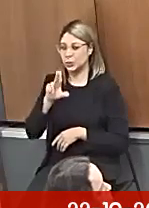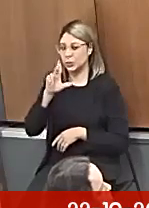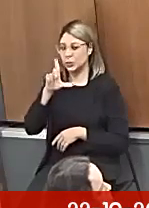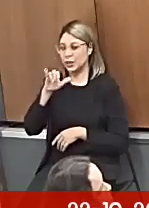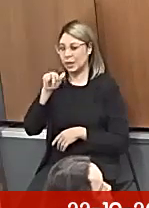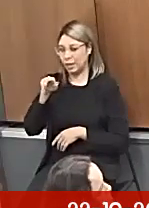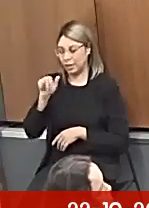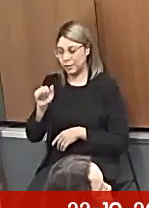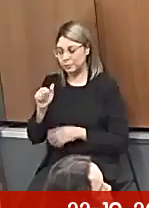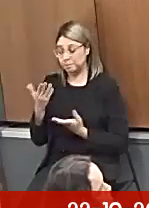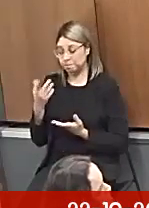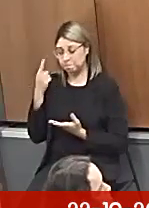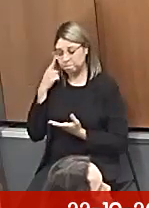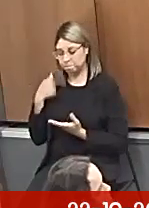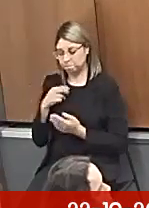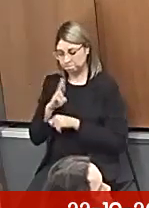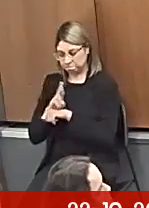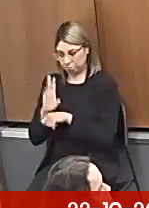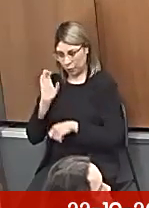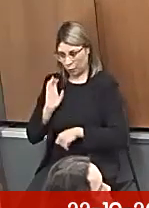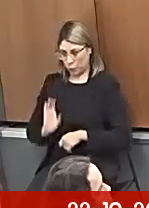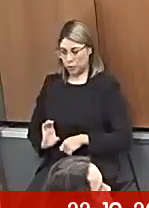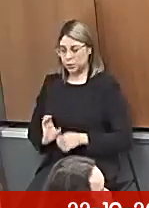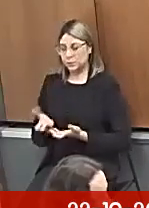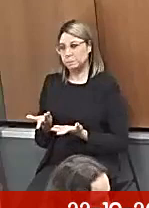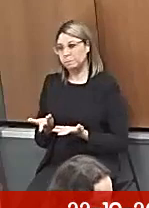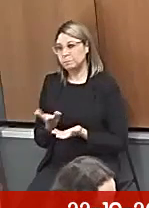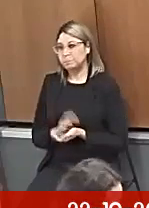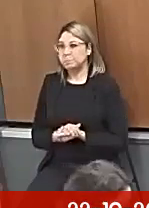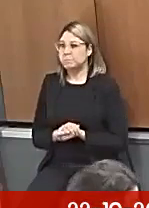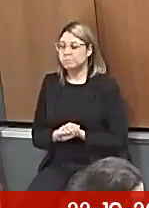Falando em nome do conselho,